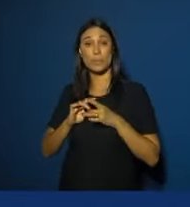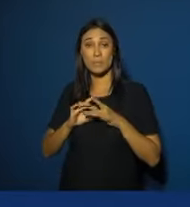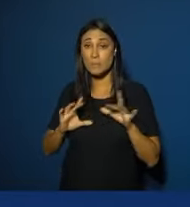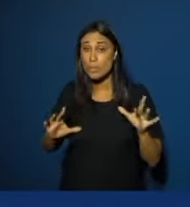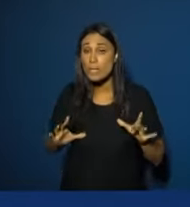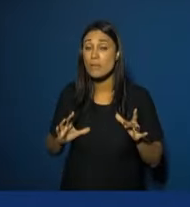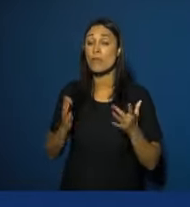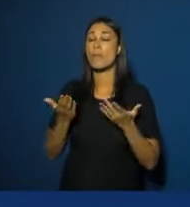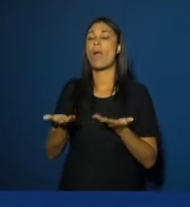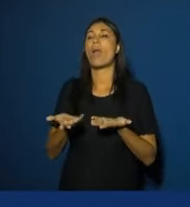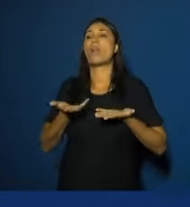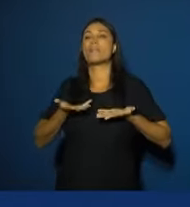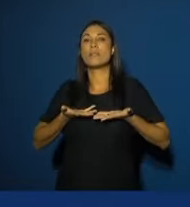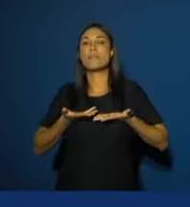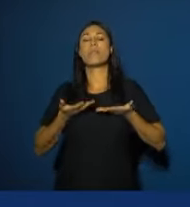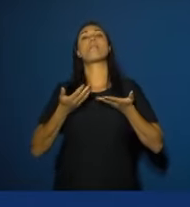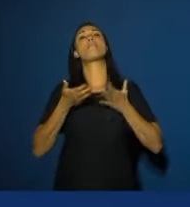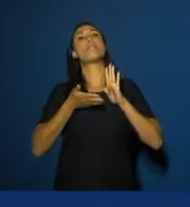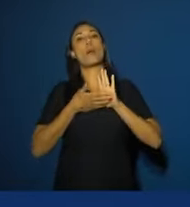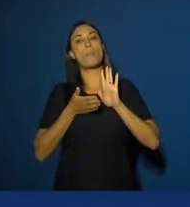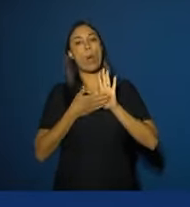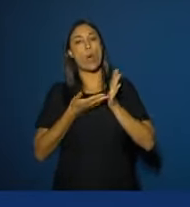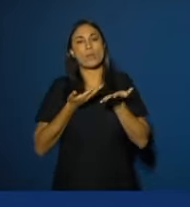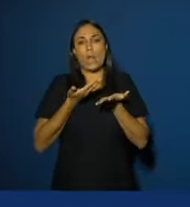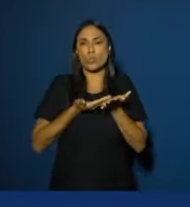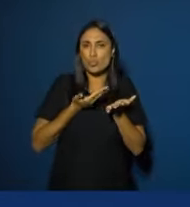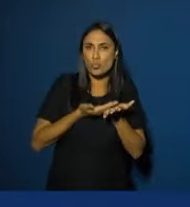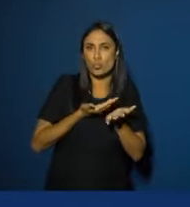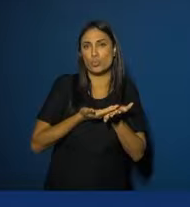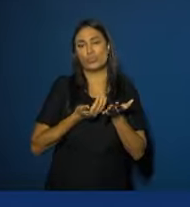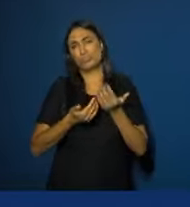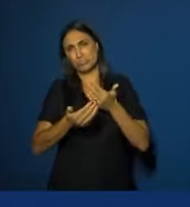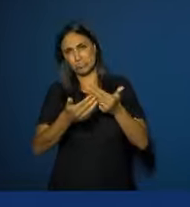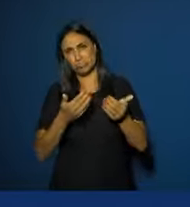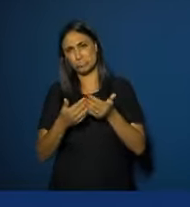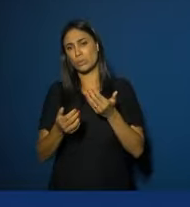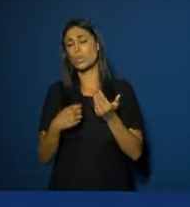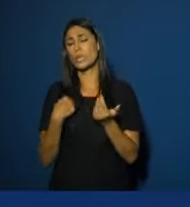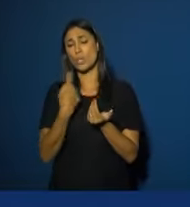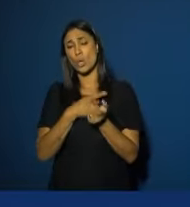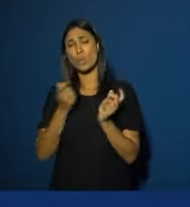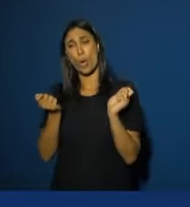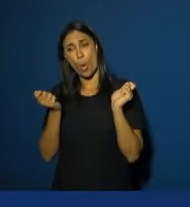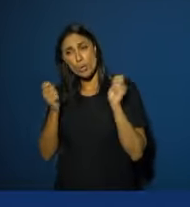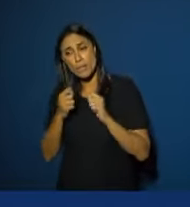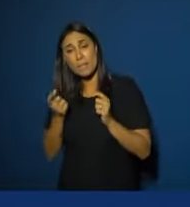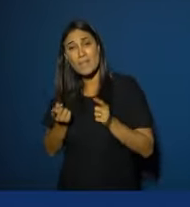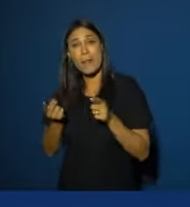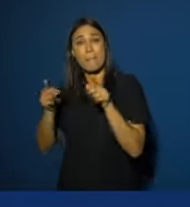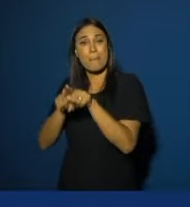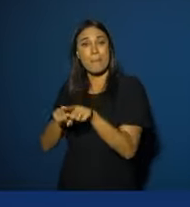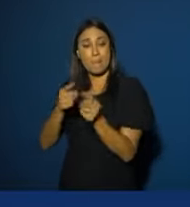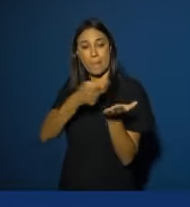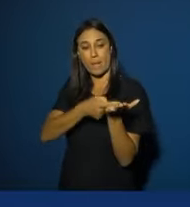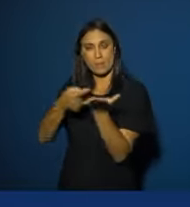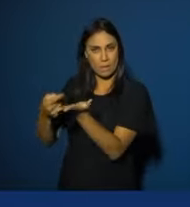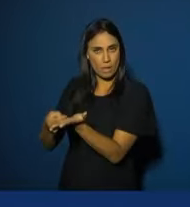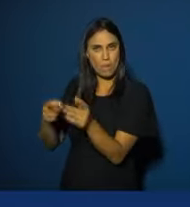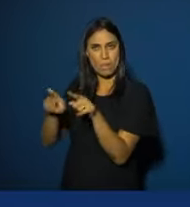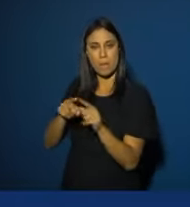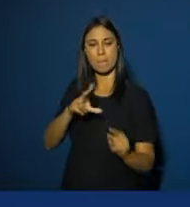para receber propostas de PMI, estudos de viabilidade, onde a gente possa fazer essa parceria